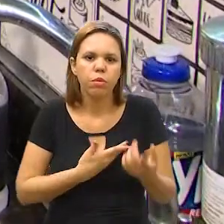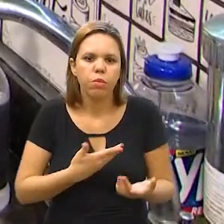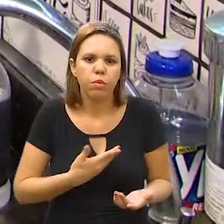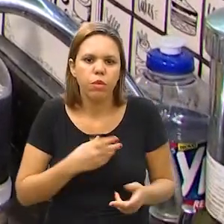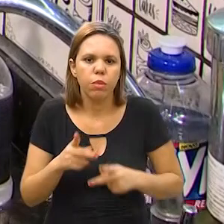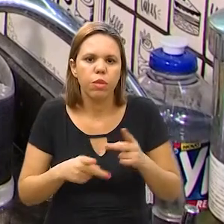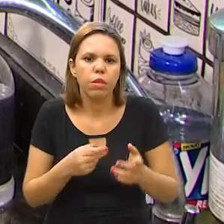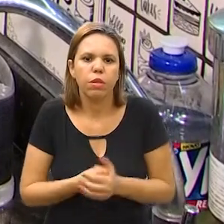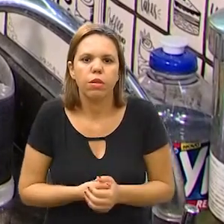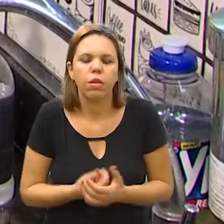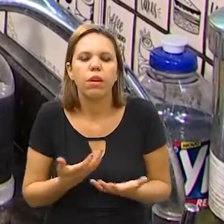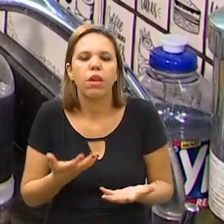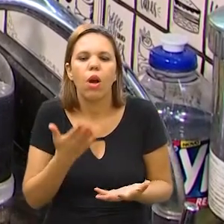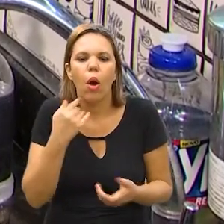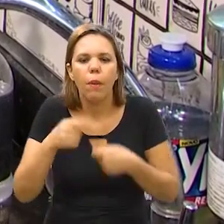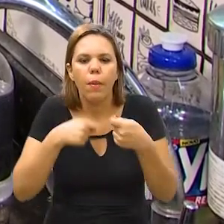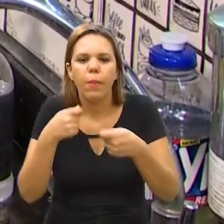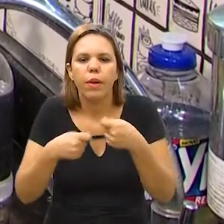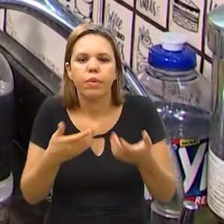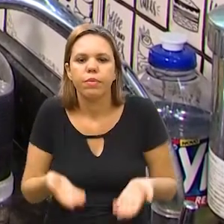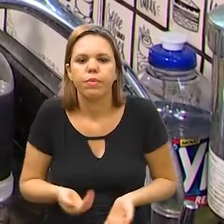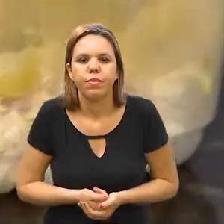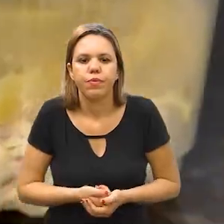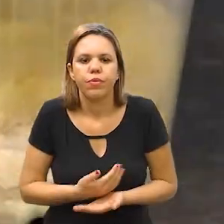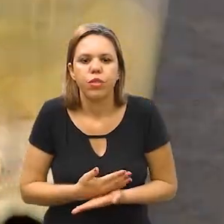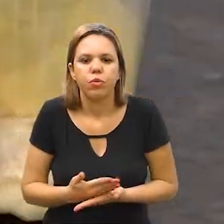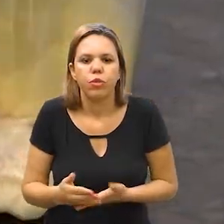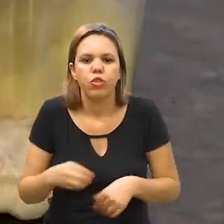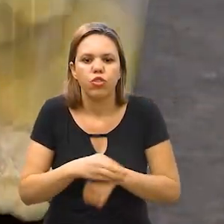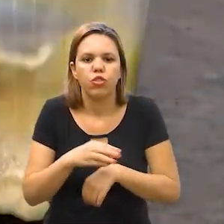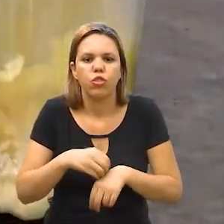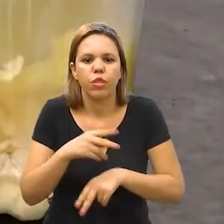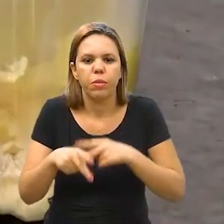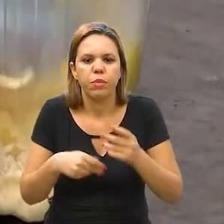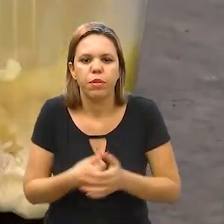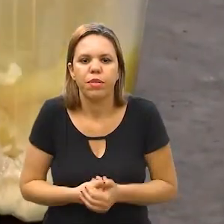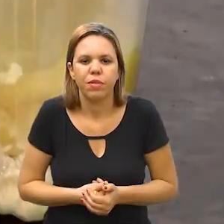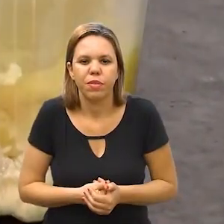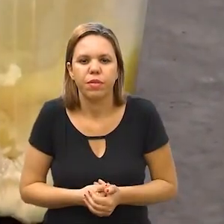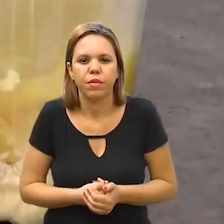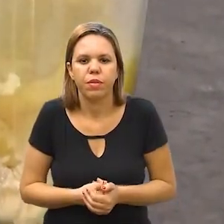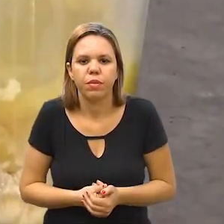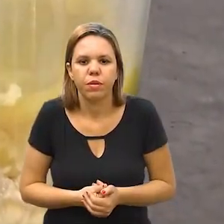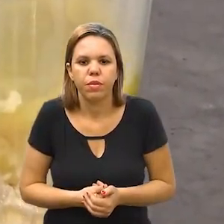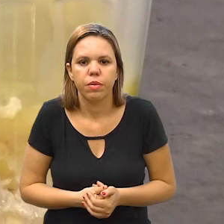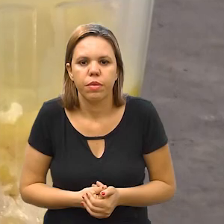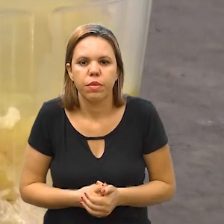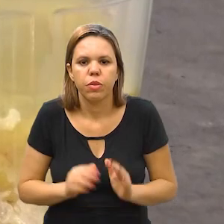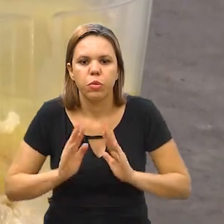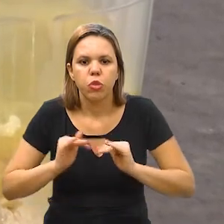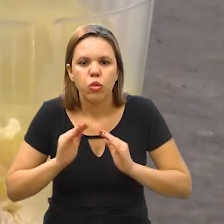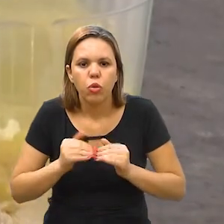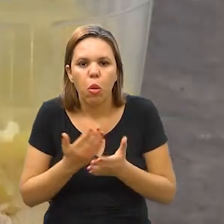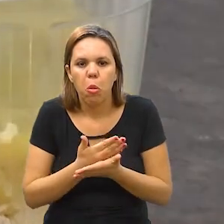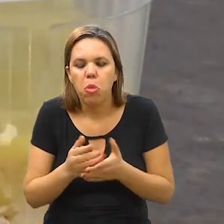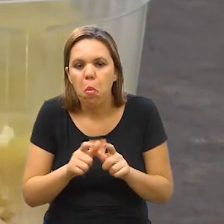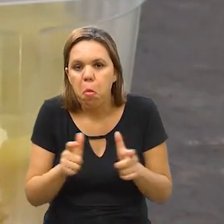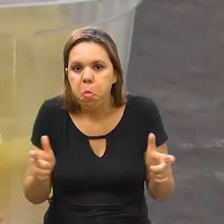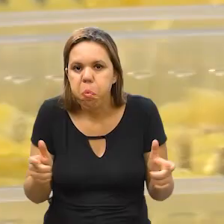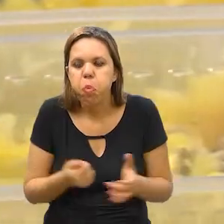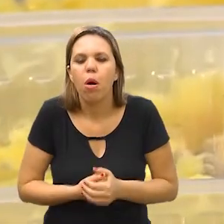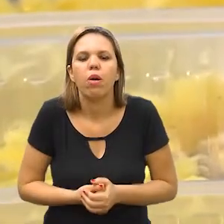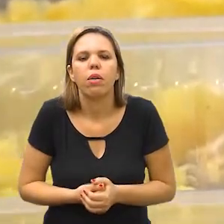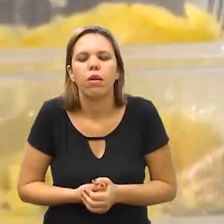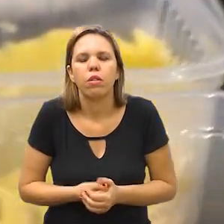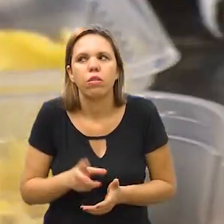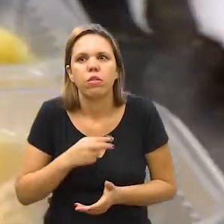algumas pessoas. E quem comeu minha marmita começou a me indicar para outras pessoas. E aí o pedido começou a aumentar. Aí